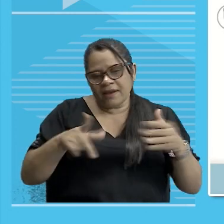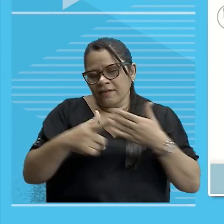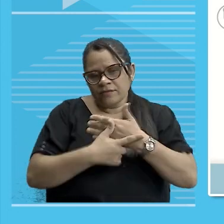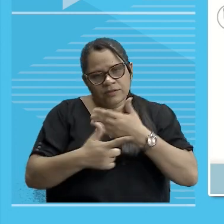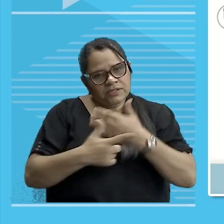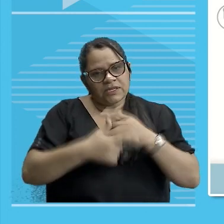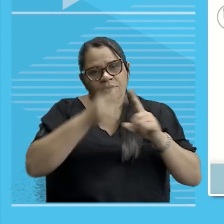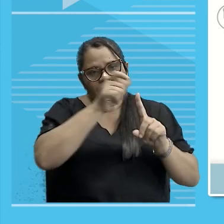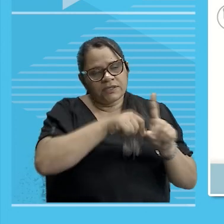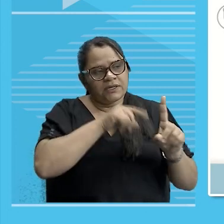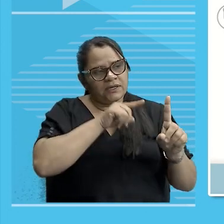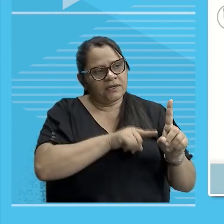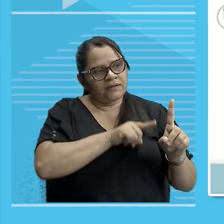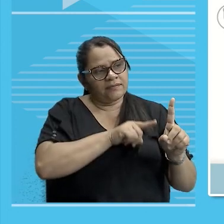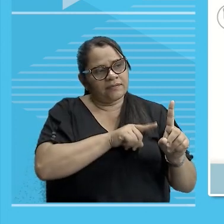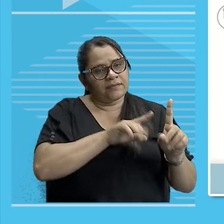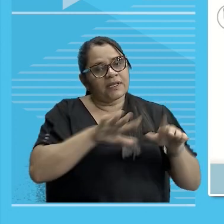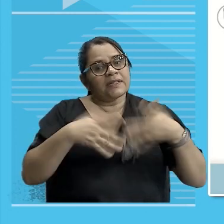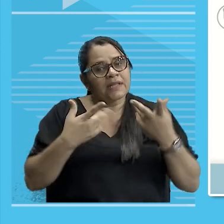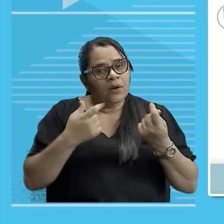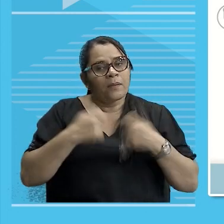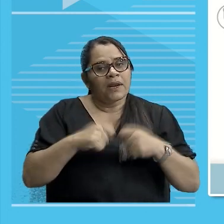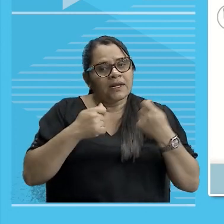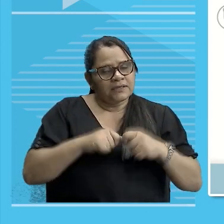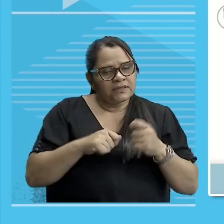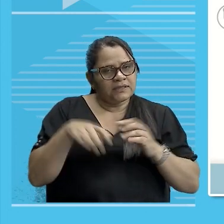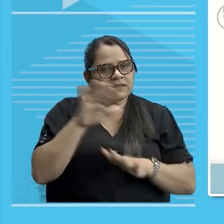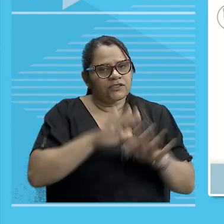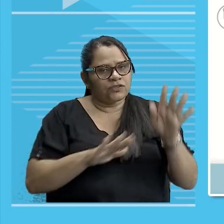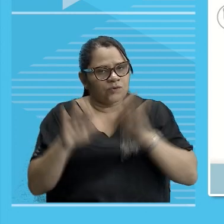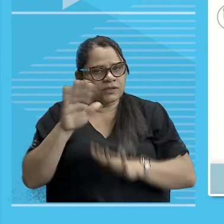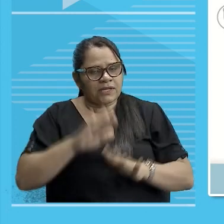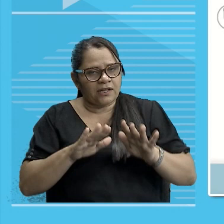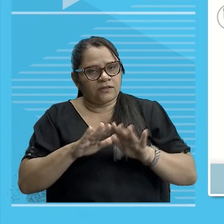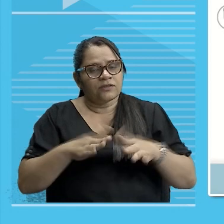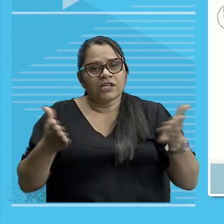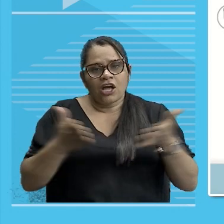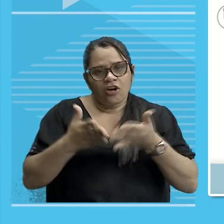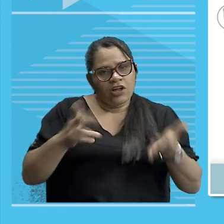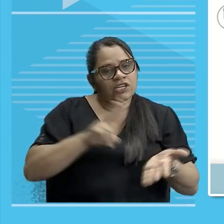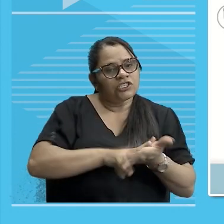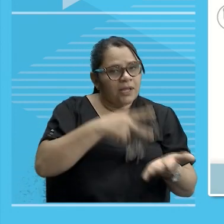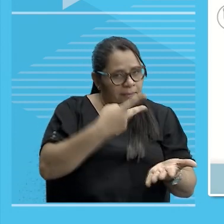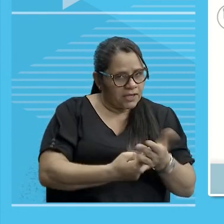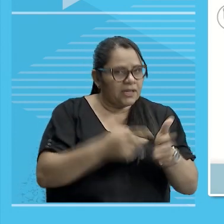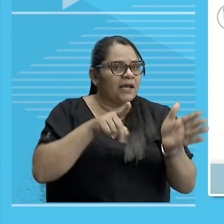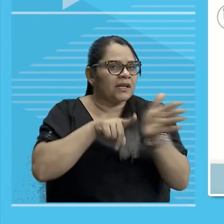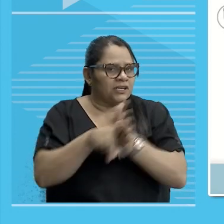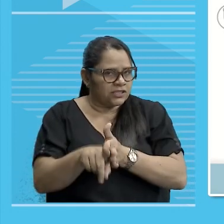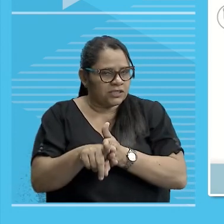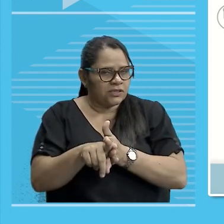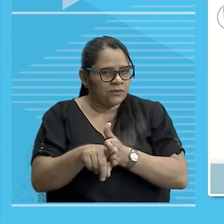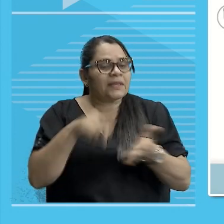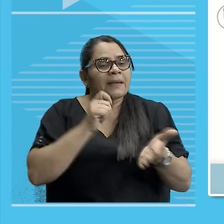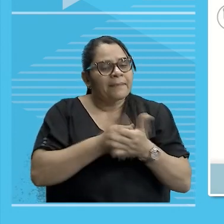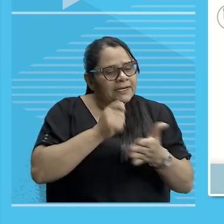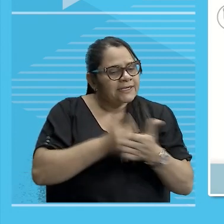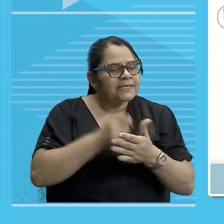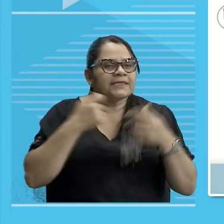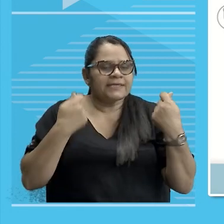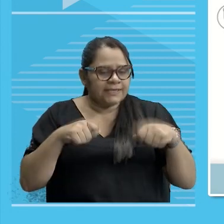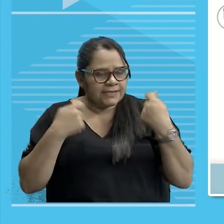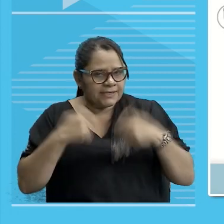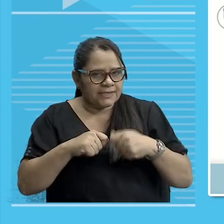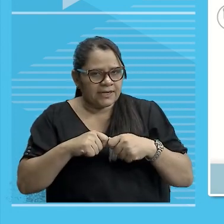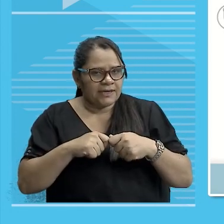Então tome bastante cuidado na hora de interpretar essas questões que existem muitas pegadinhas